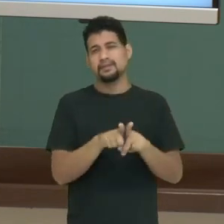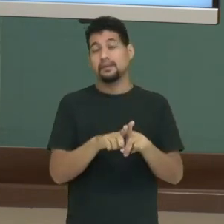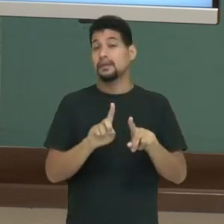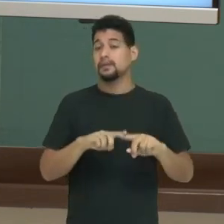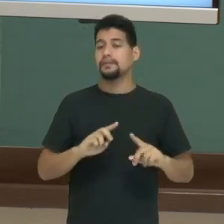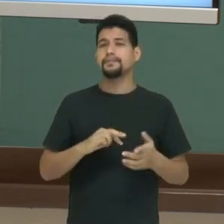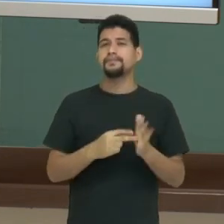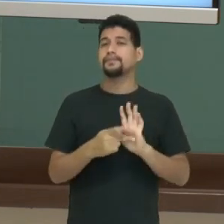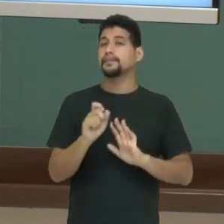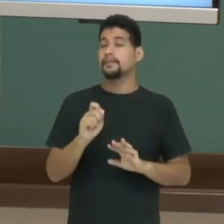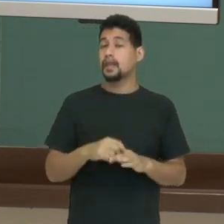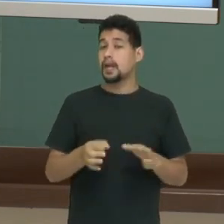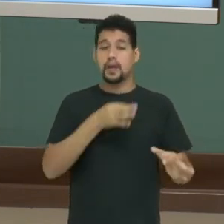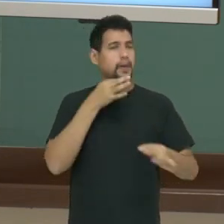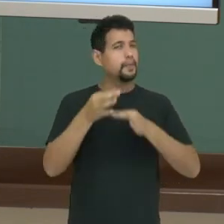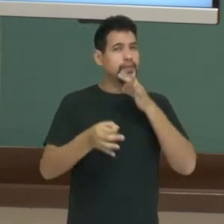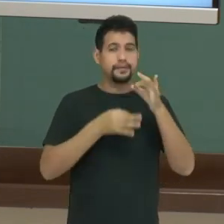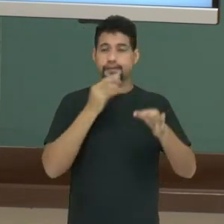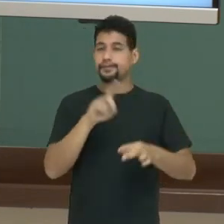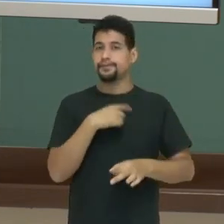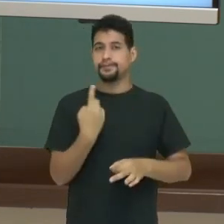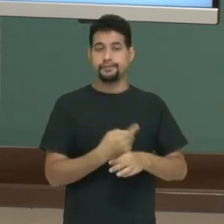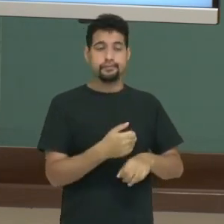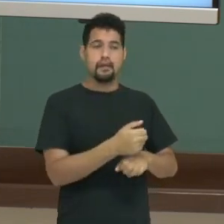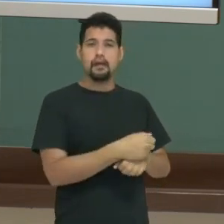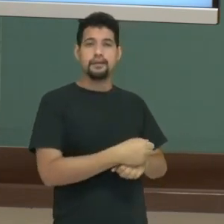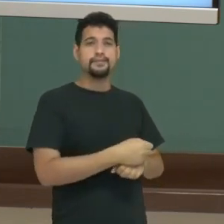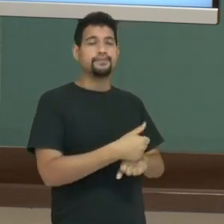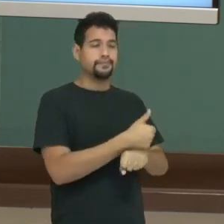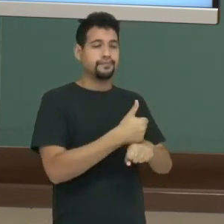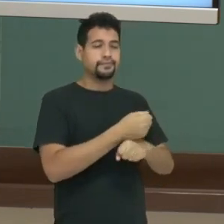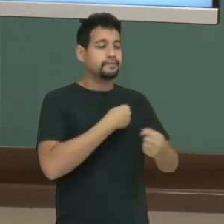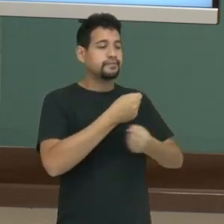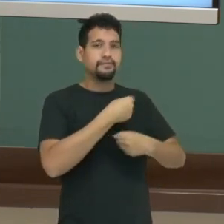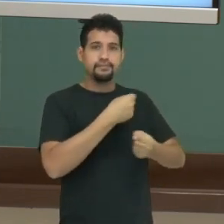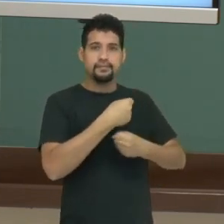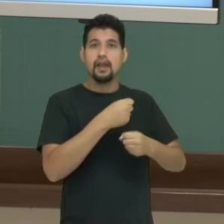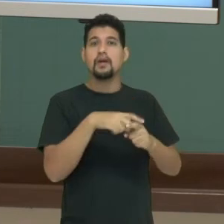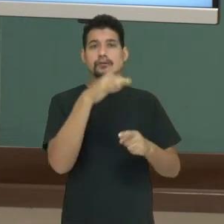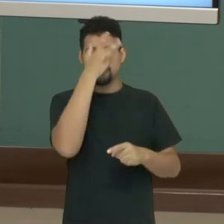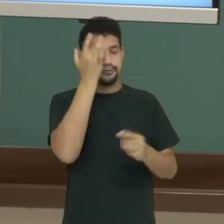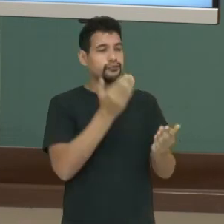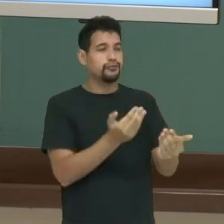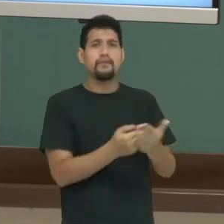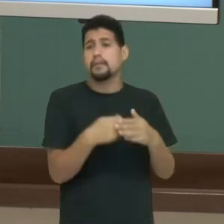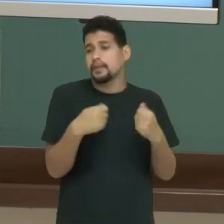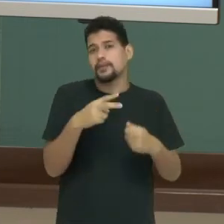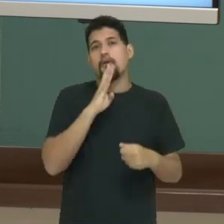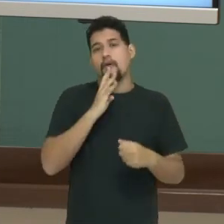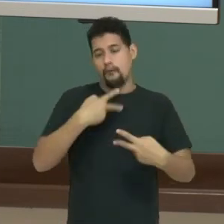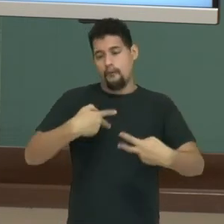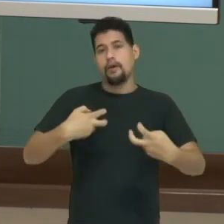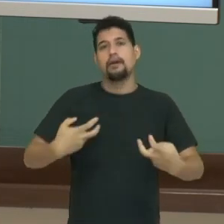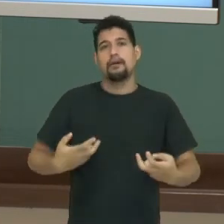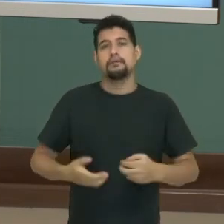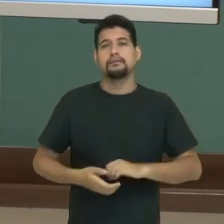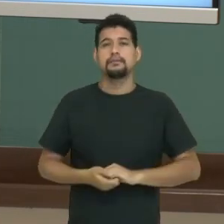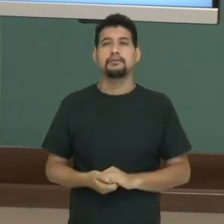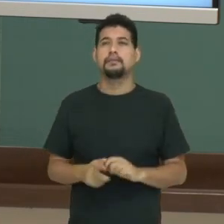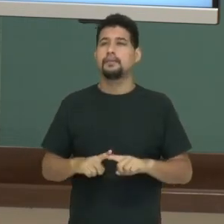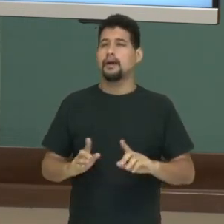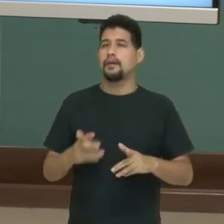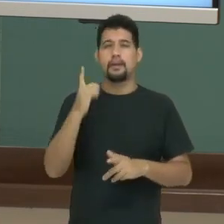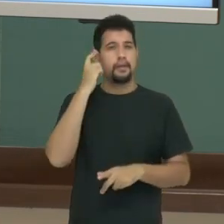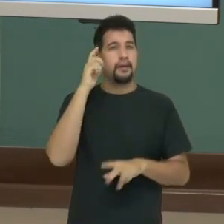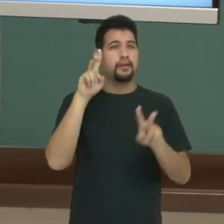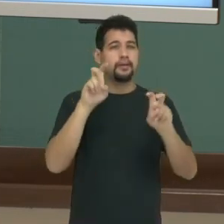é a opinião do nosso entrevistado, que o jovem tenha autoconhecimento, que ele se conheça. Agora,